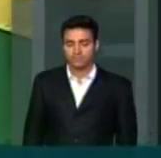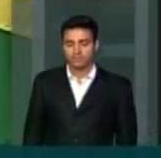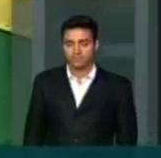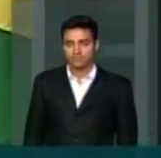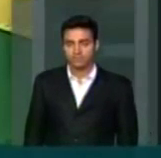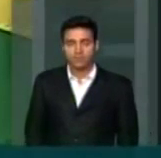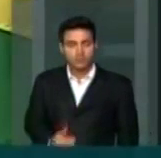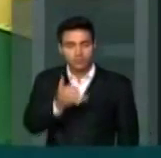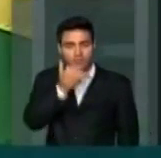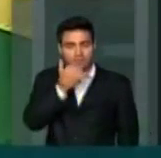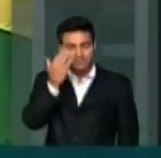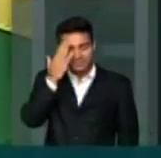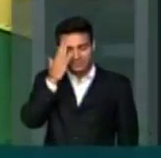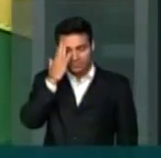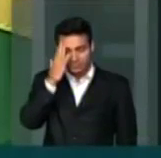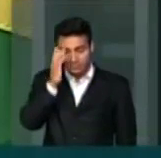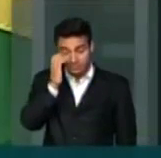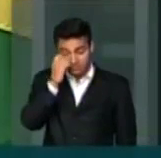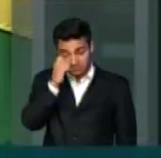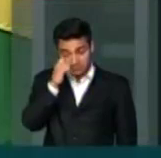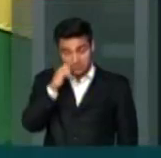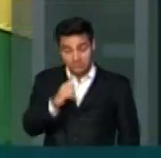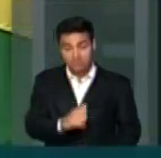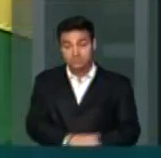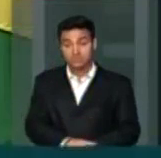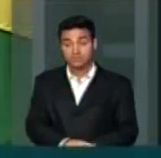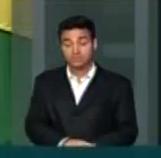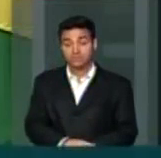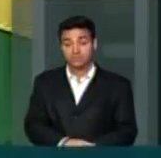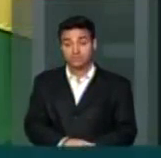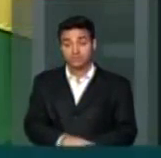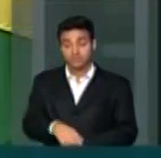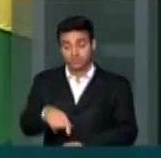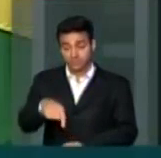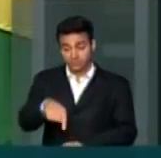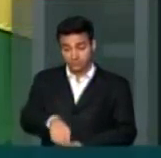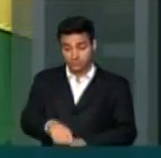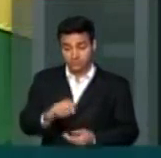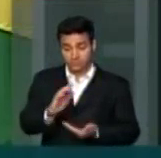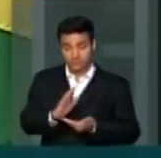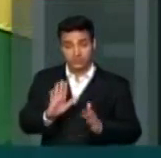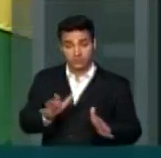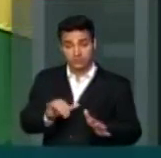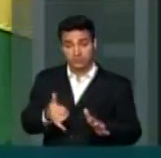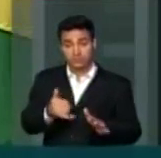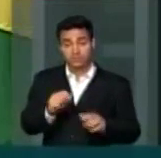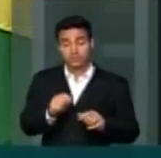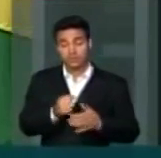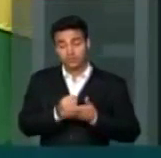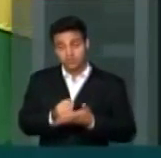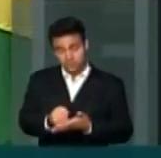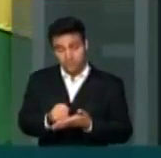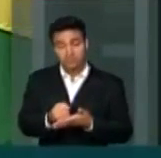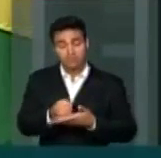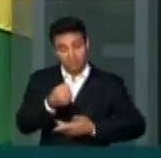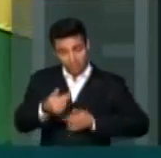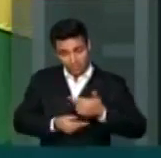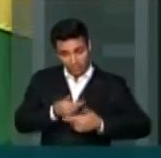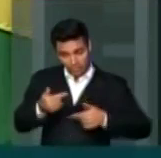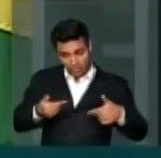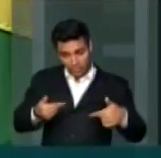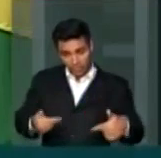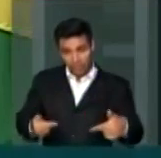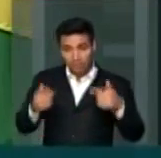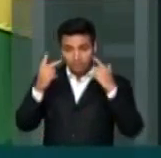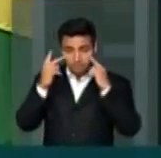que aqui nesta casa eu tenho tido a oportunidade de contribuir com humildade e determinação para